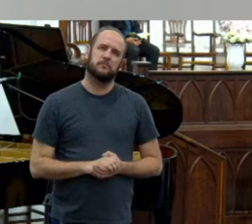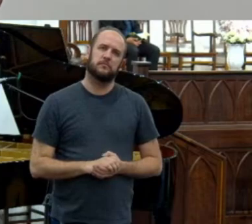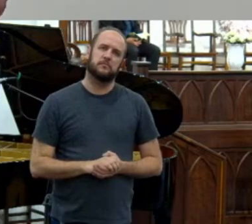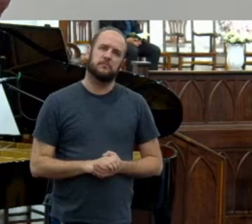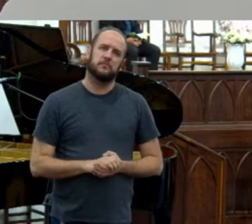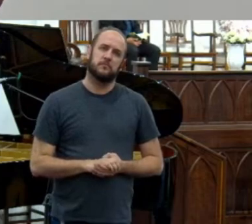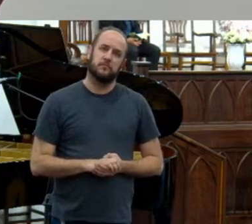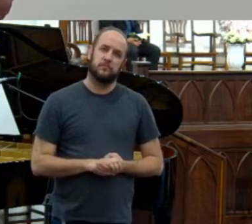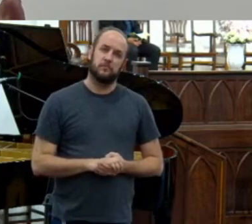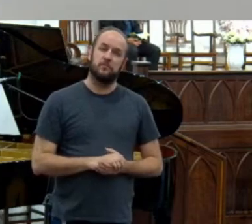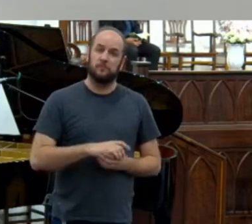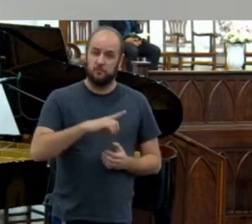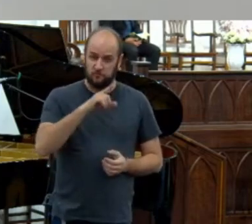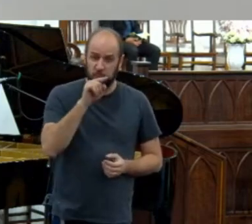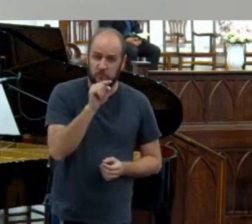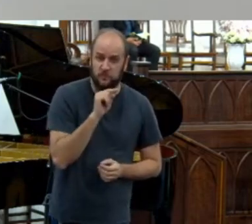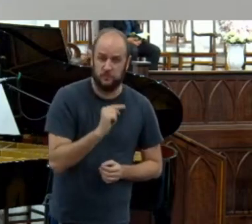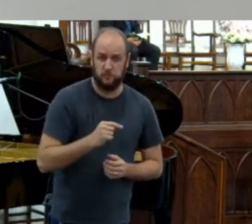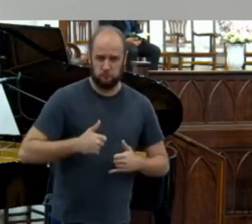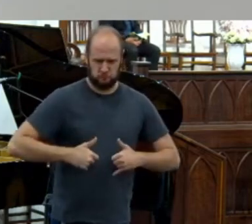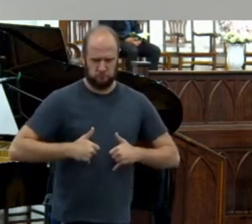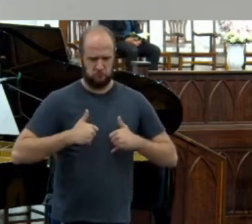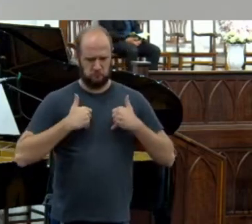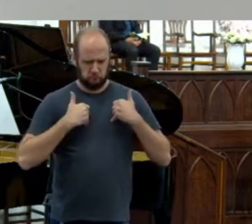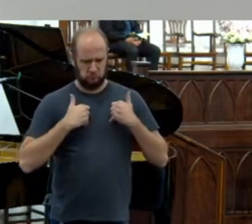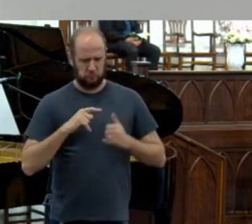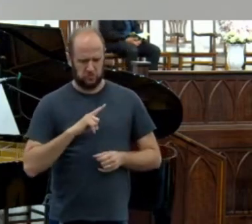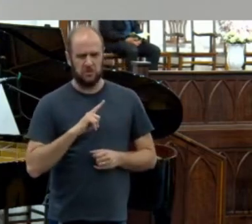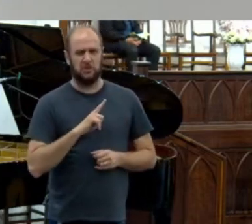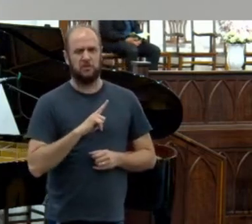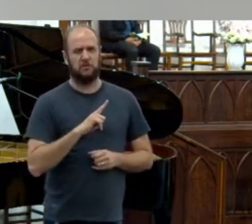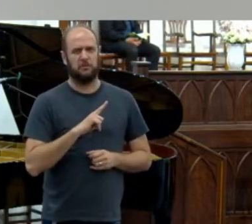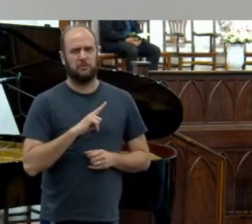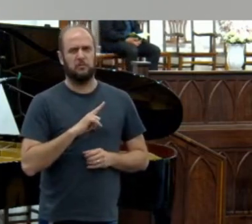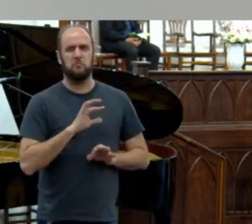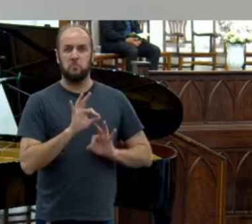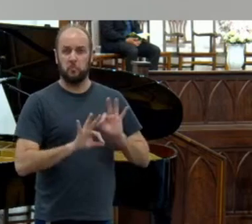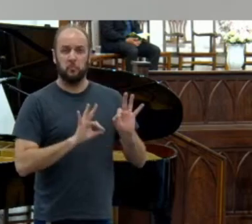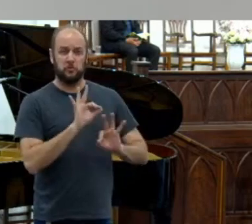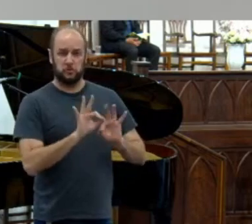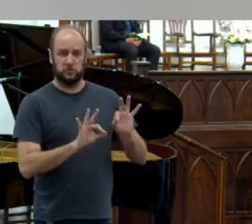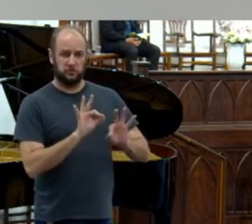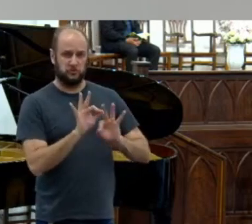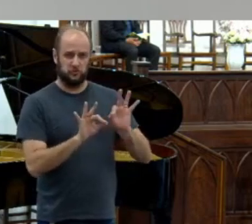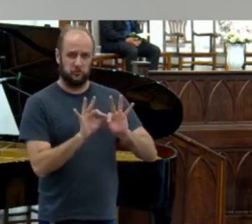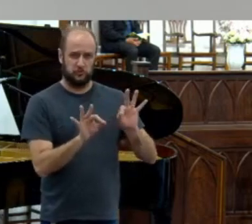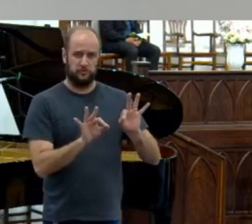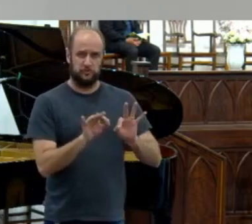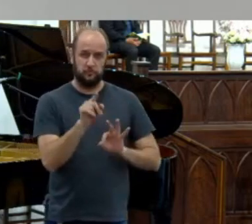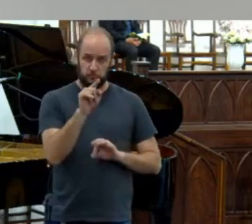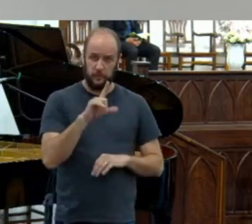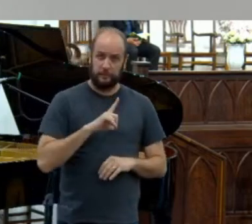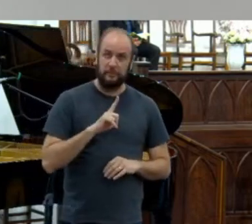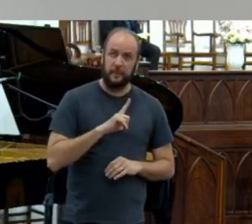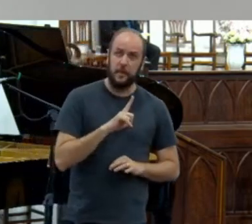Vocês têm razões de sobejo para, ao invés de discutir com Deus,